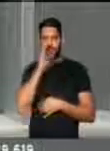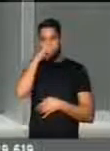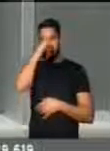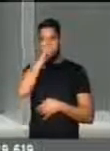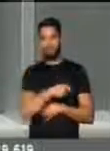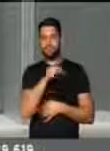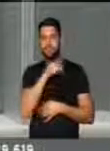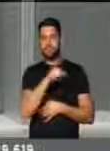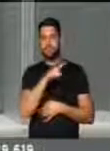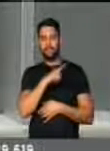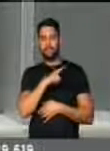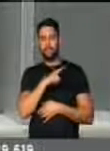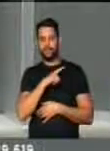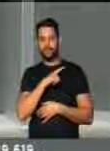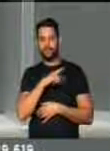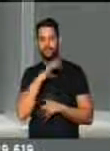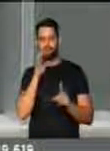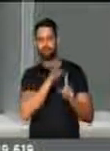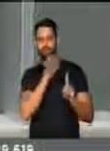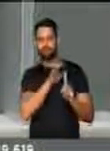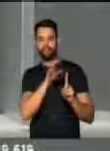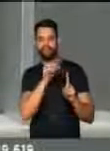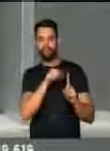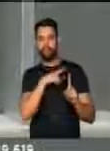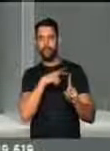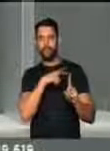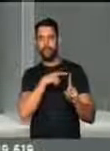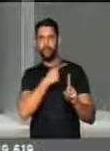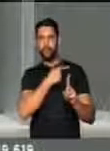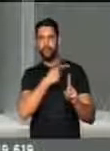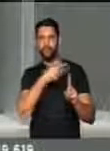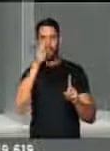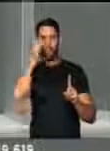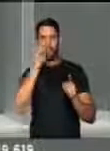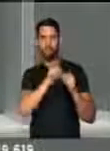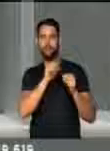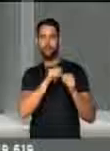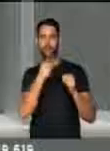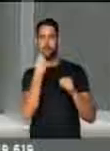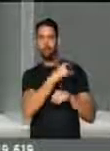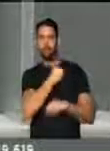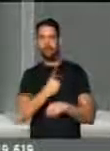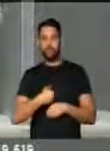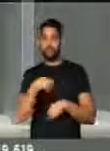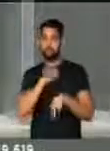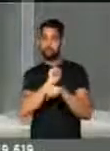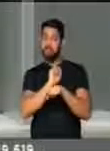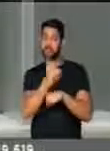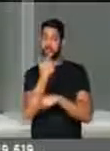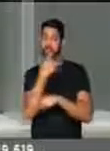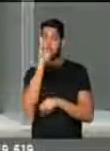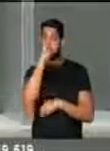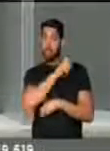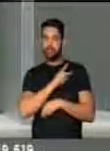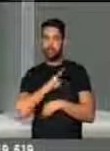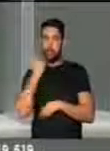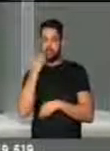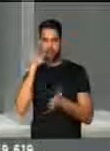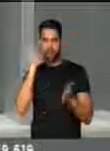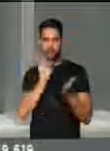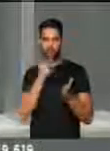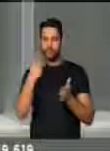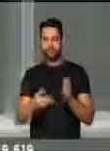acusação e a essa chantagem que o Cunha está fazendo sobre o governo. Eu espero que dia 12, presidente, nós